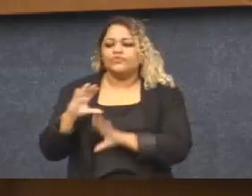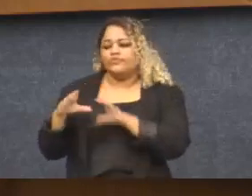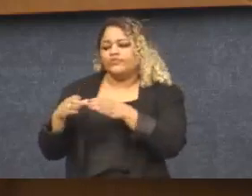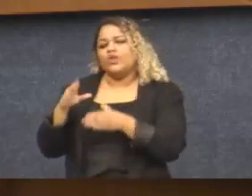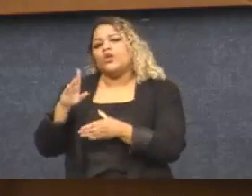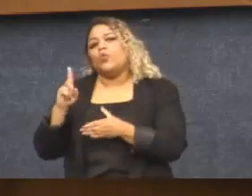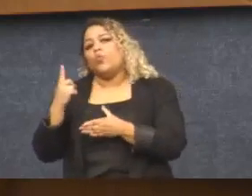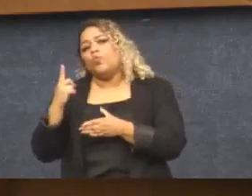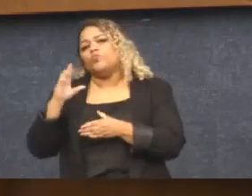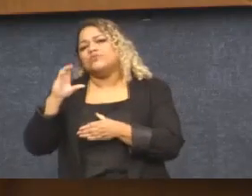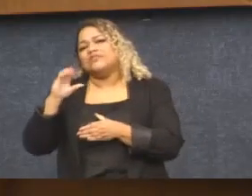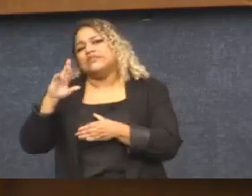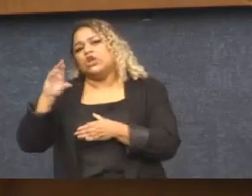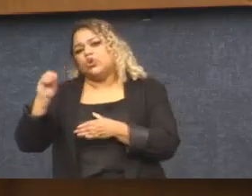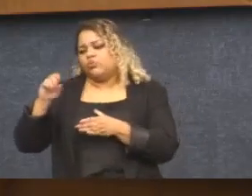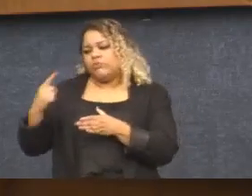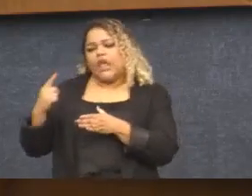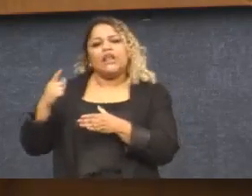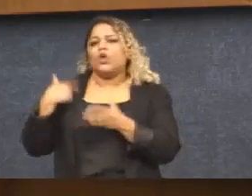se posicionou contra.